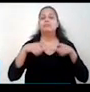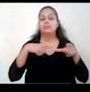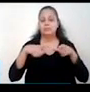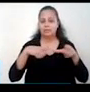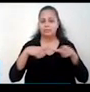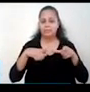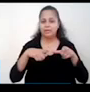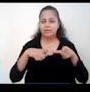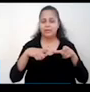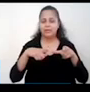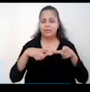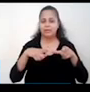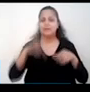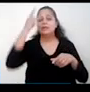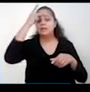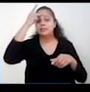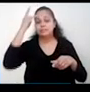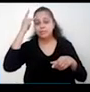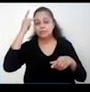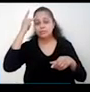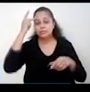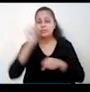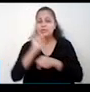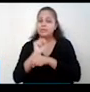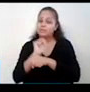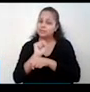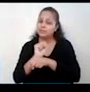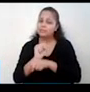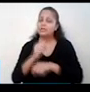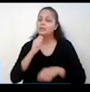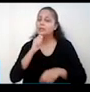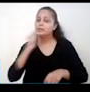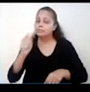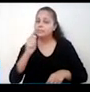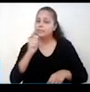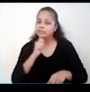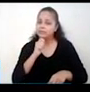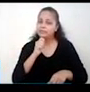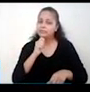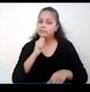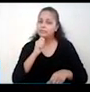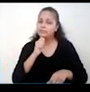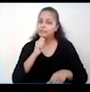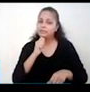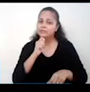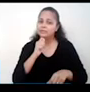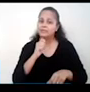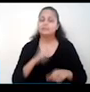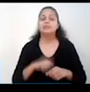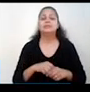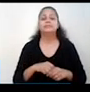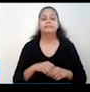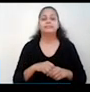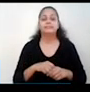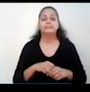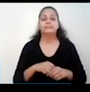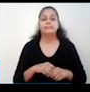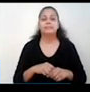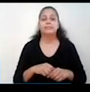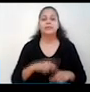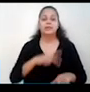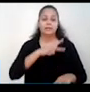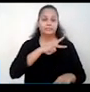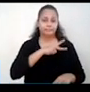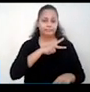fazer entrevistas, né, se candidatar às vagas que são ali disponibilizadas em uma parceria aí entre o setor